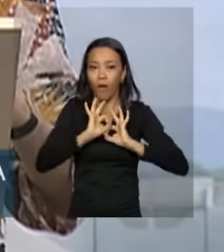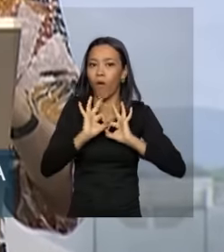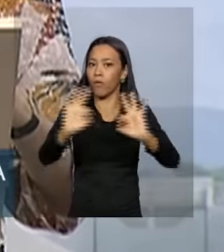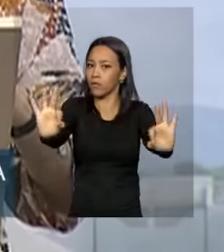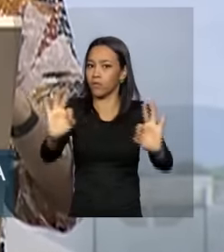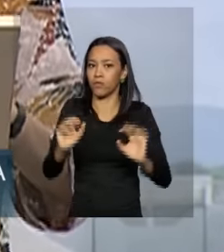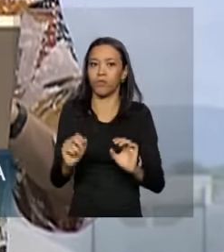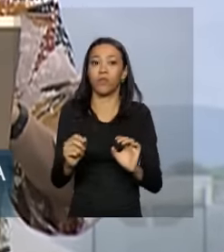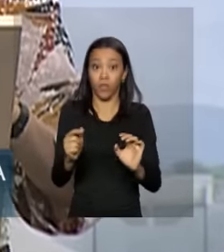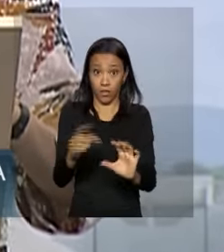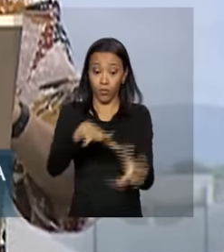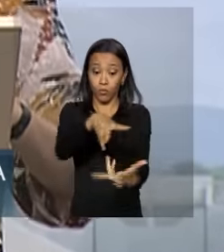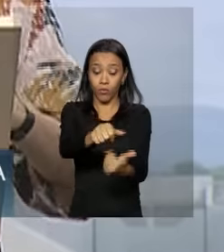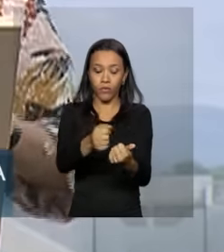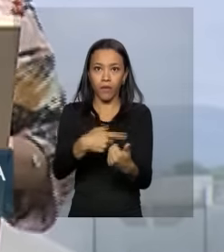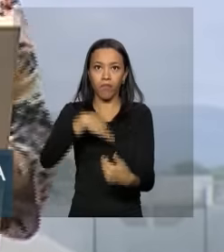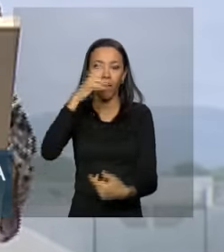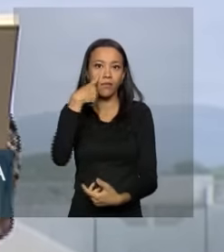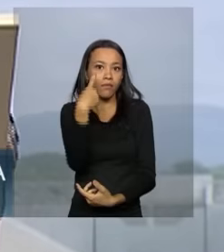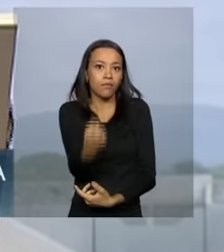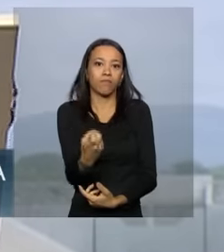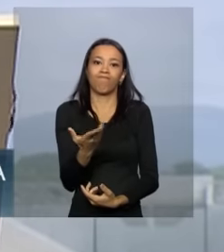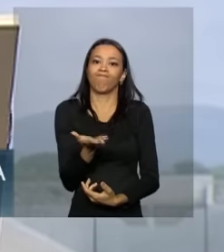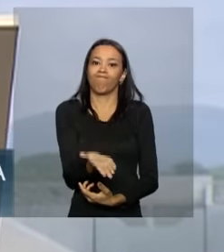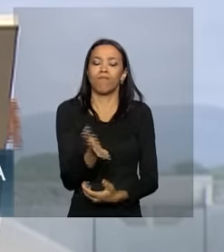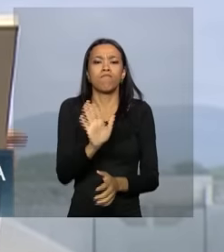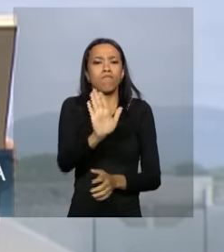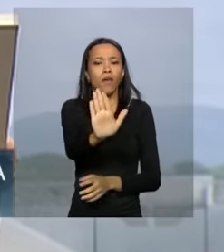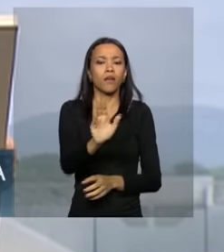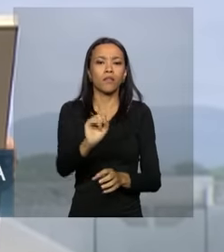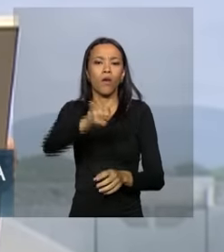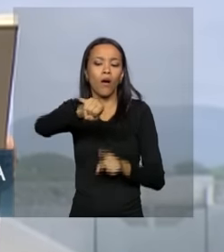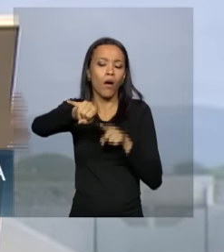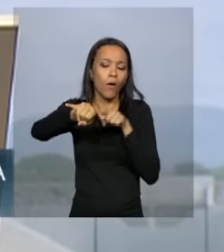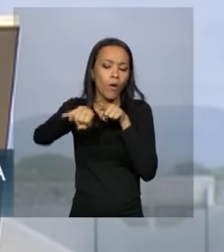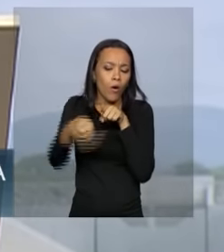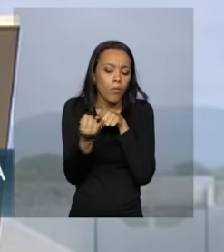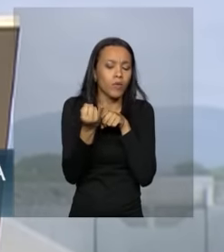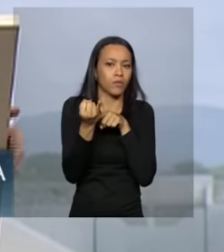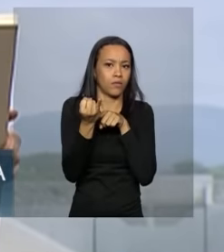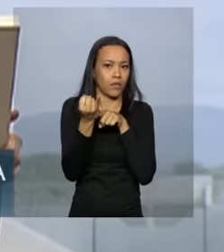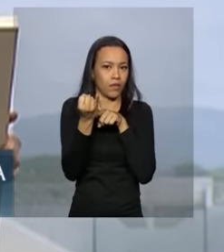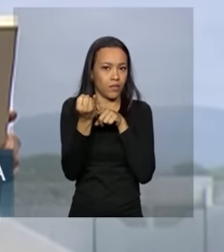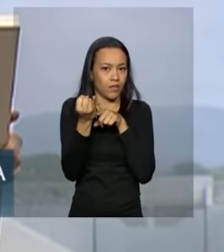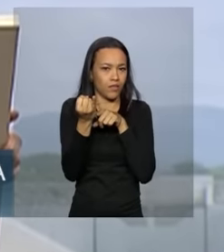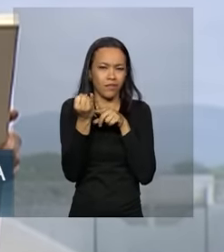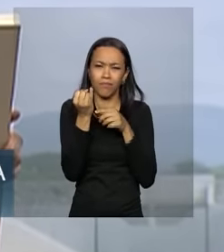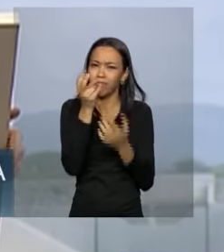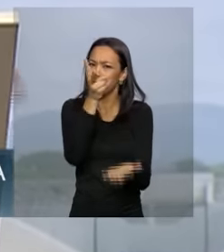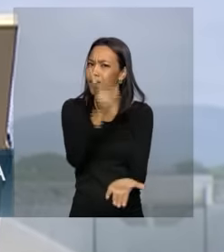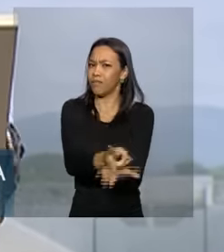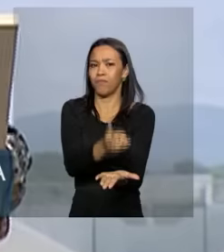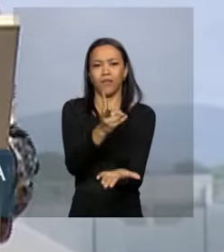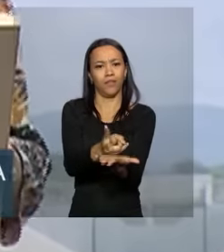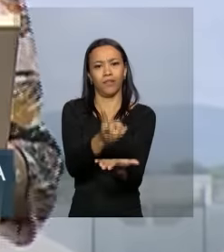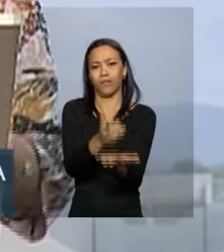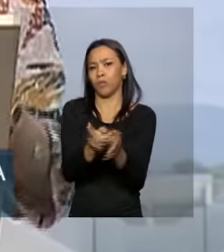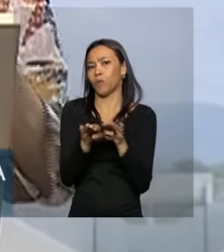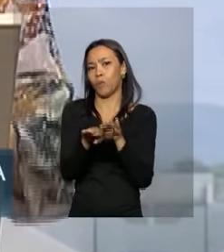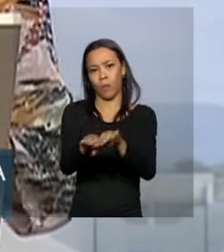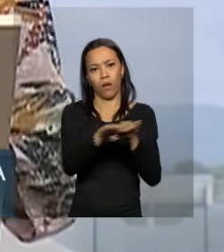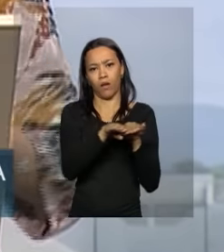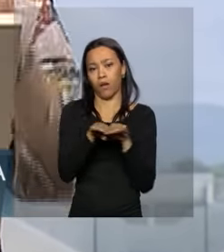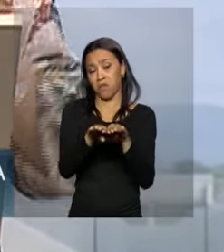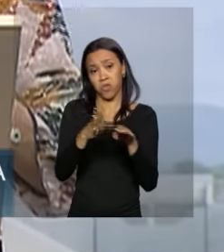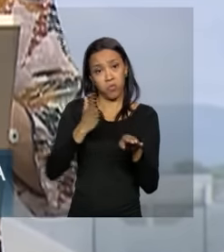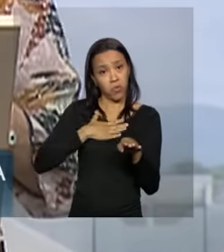ser mais interessante. Mas as oportunidades têm de ser as mesmas. Seja para os